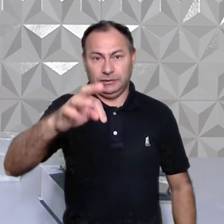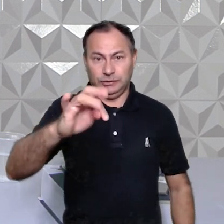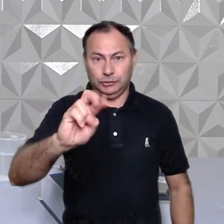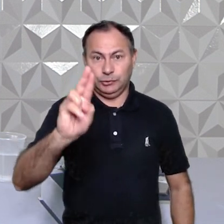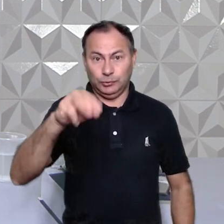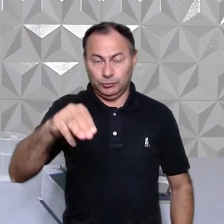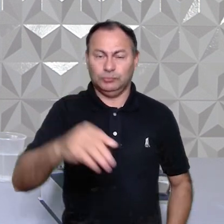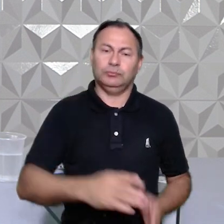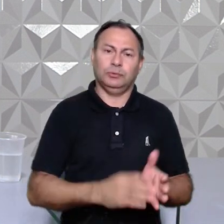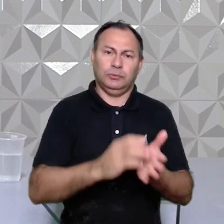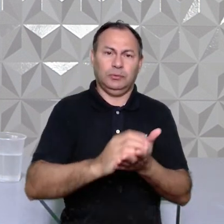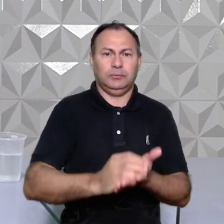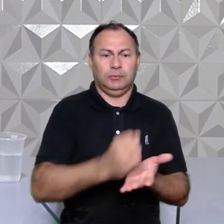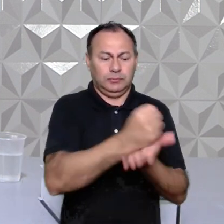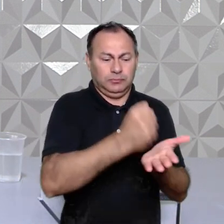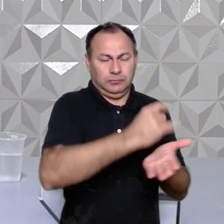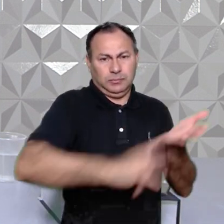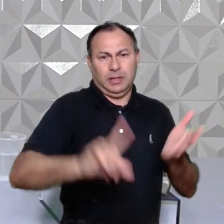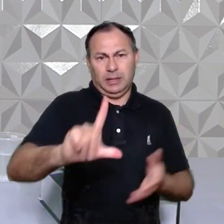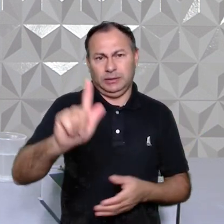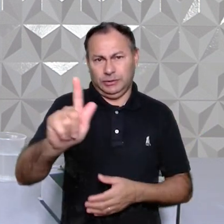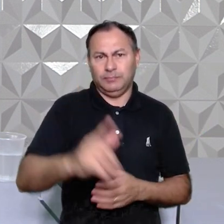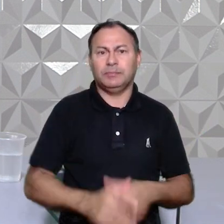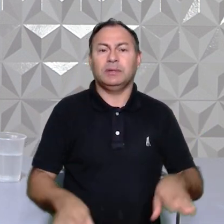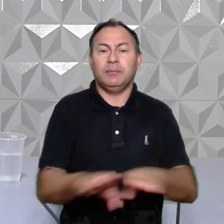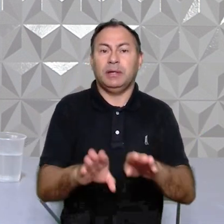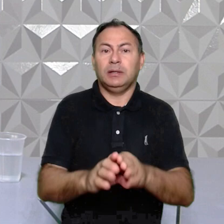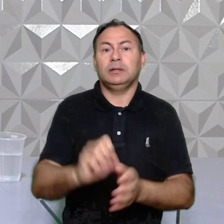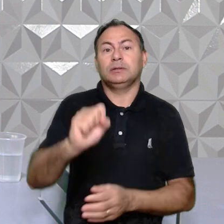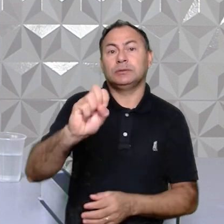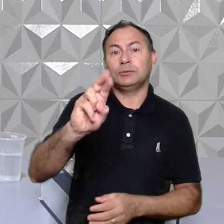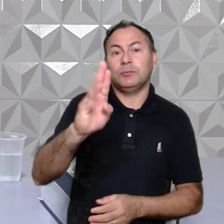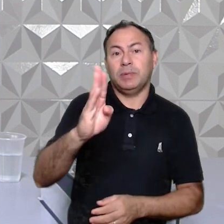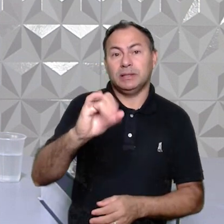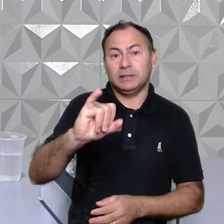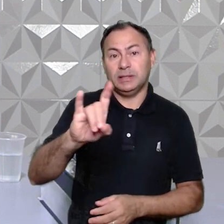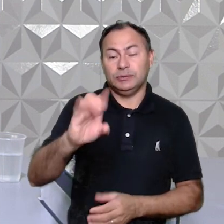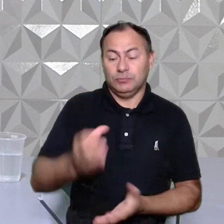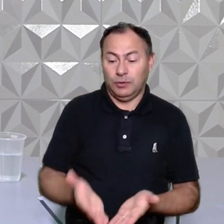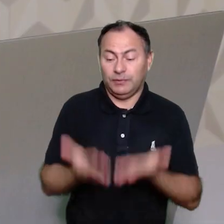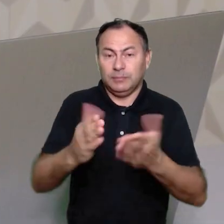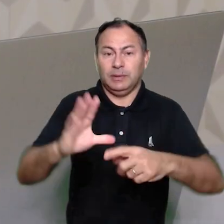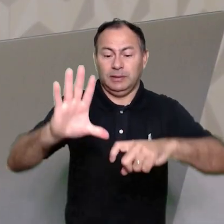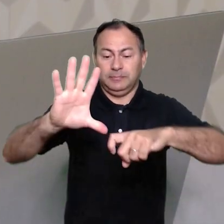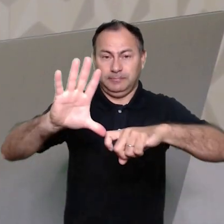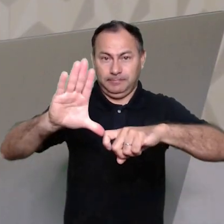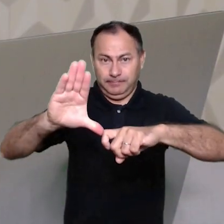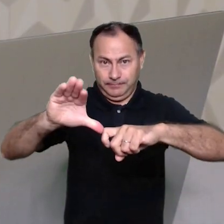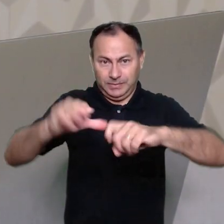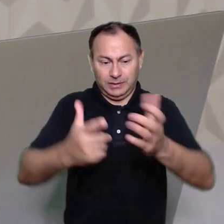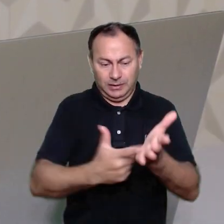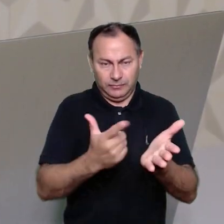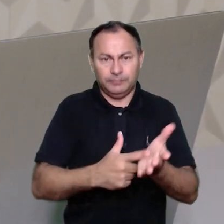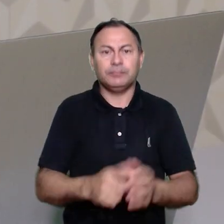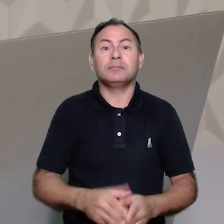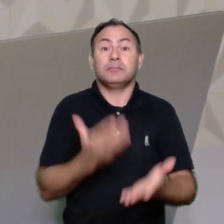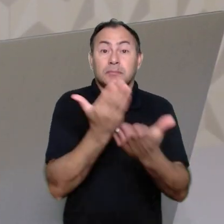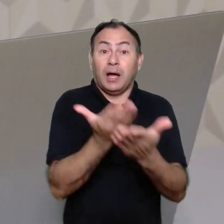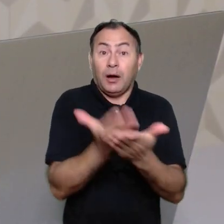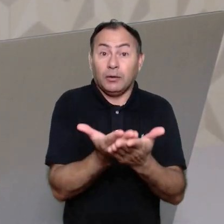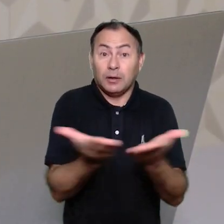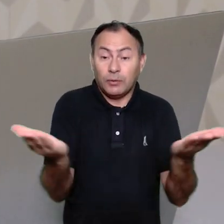Também o subsídio aqui oferecido pela CNBB. Nessa aula,